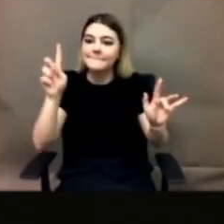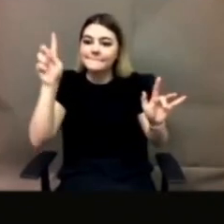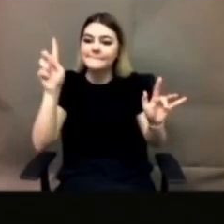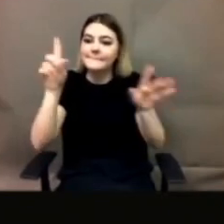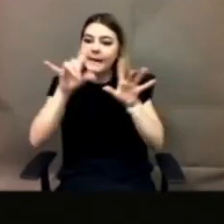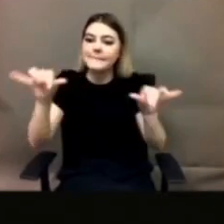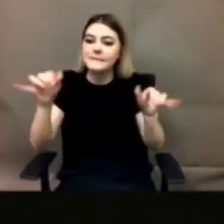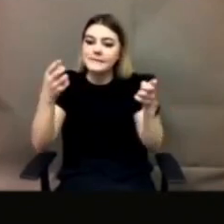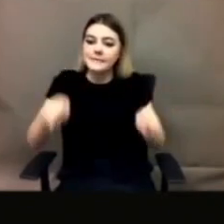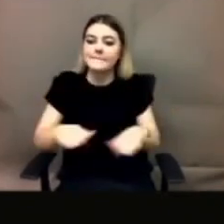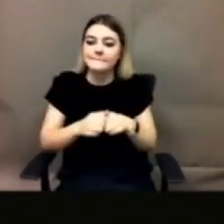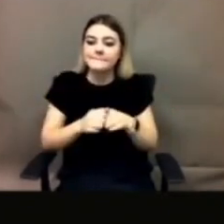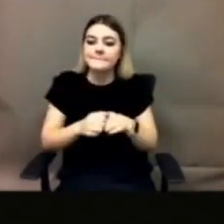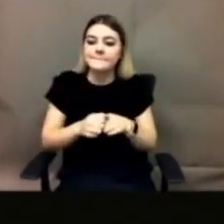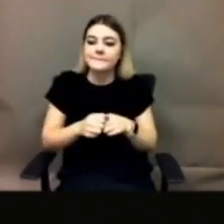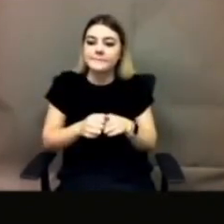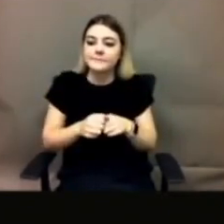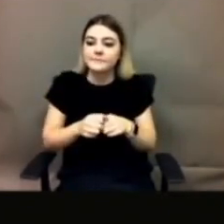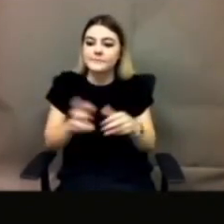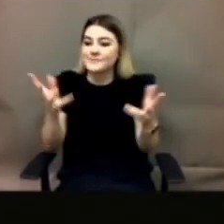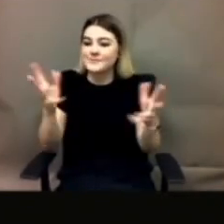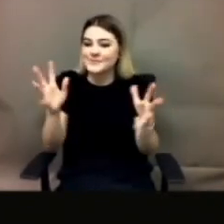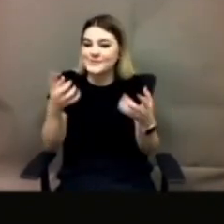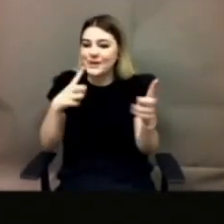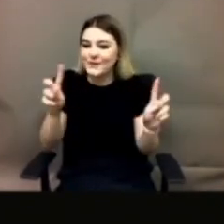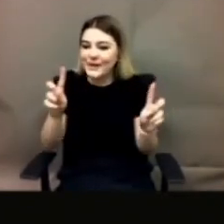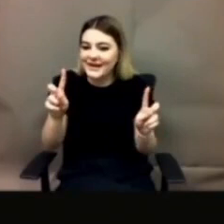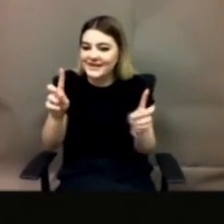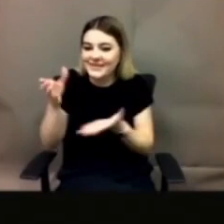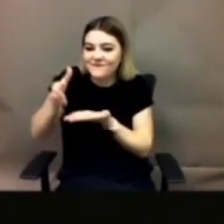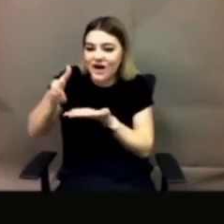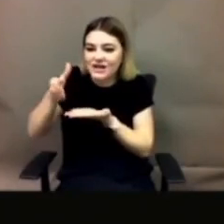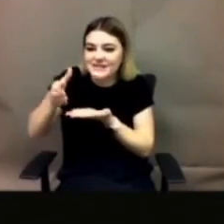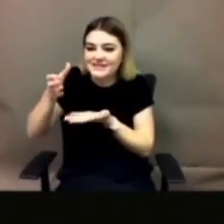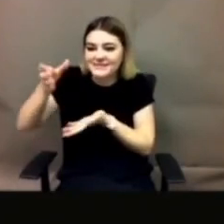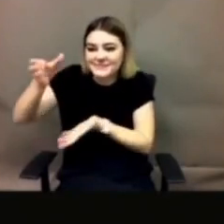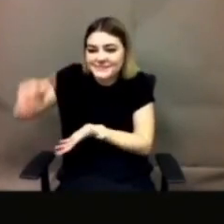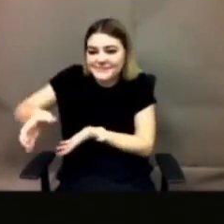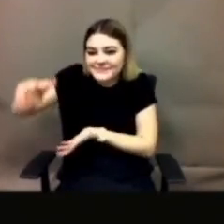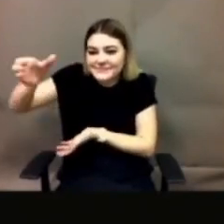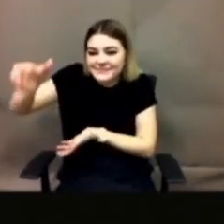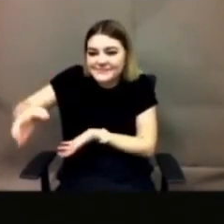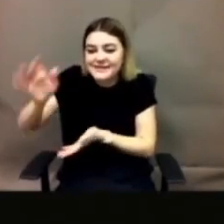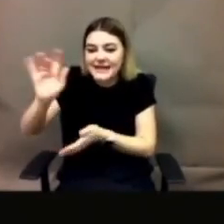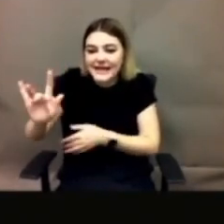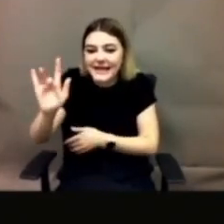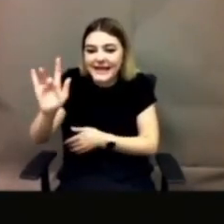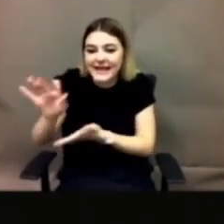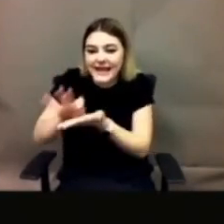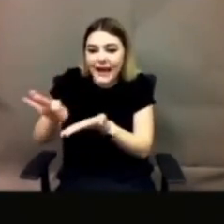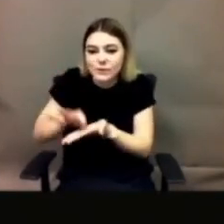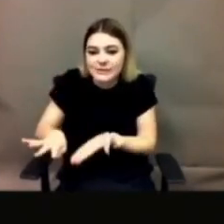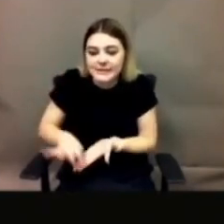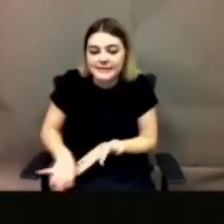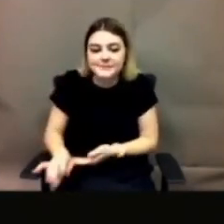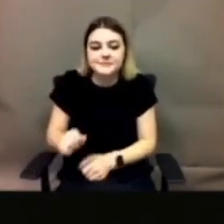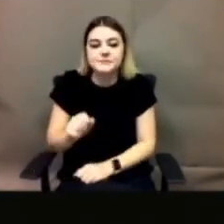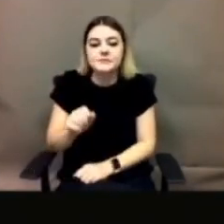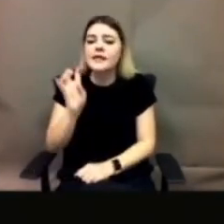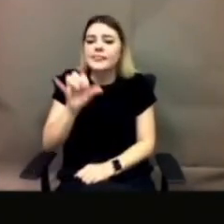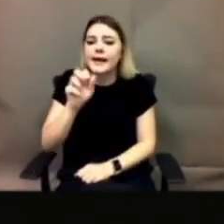Já está funcionando. É só balançar a raposinha na esponja que começa a contar. E